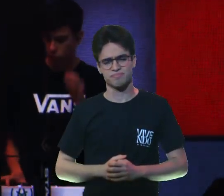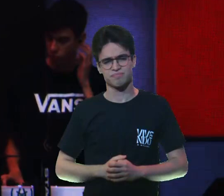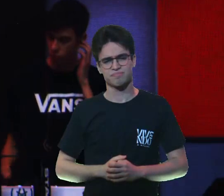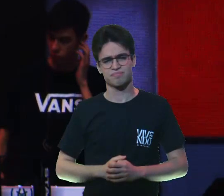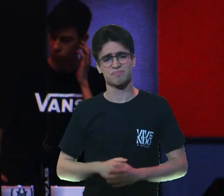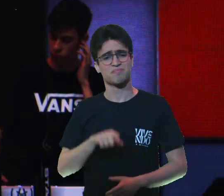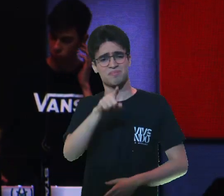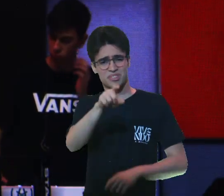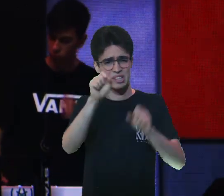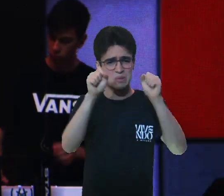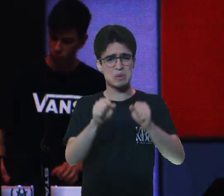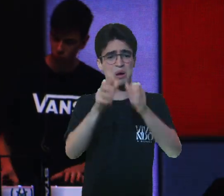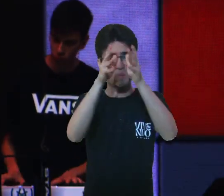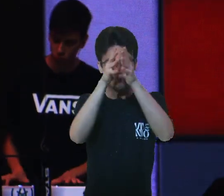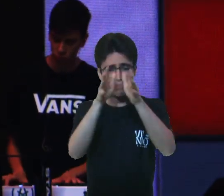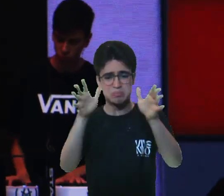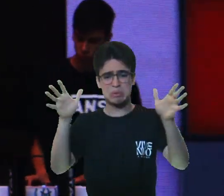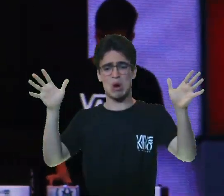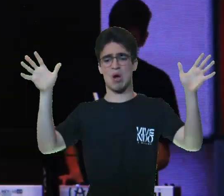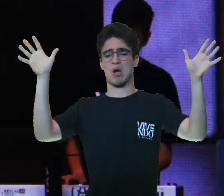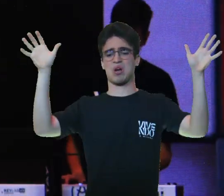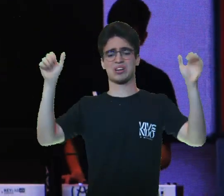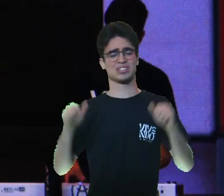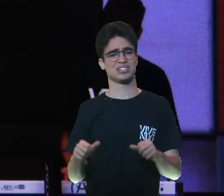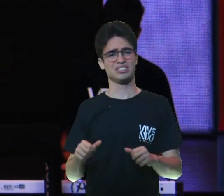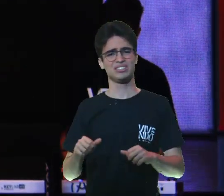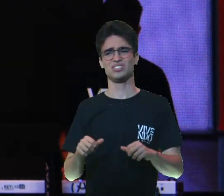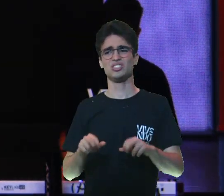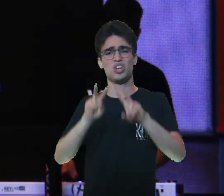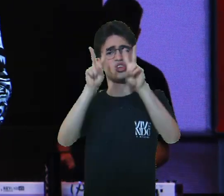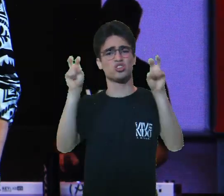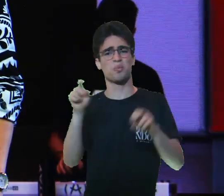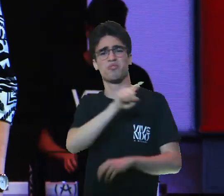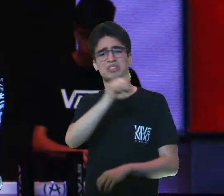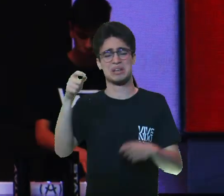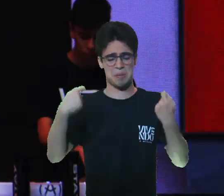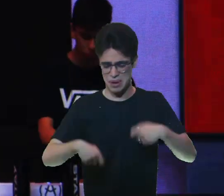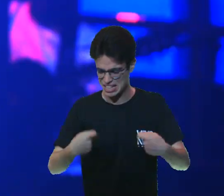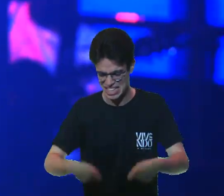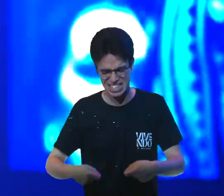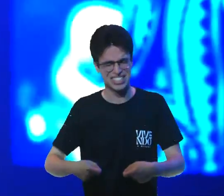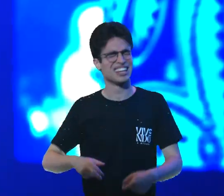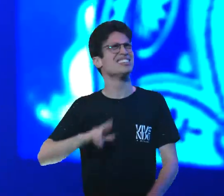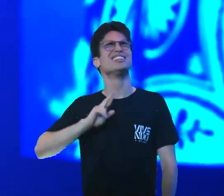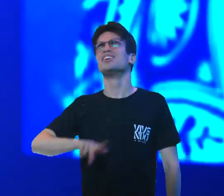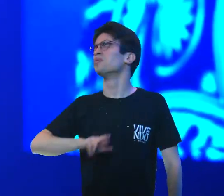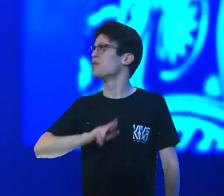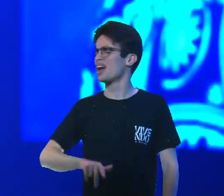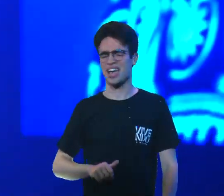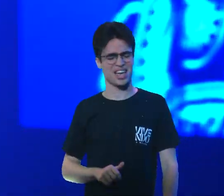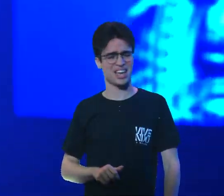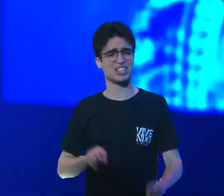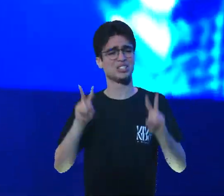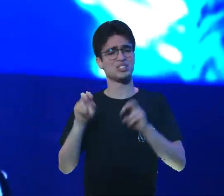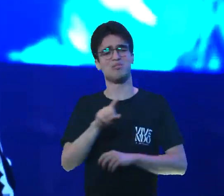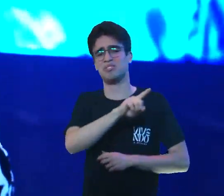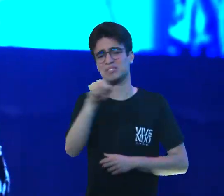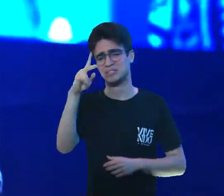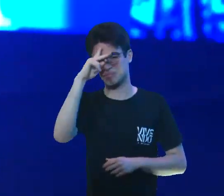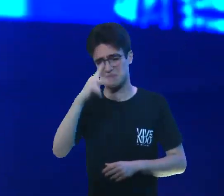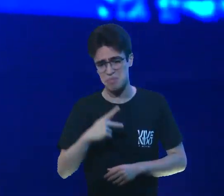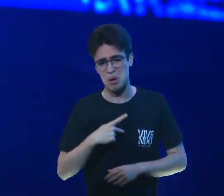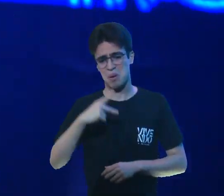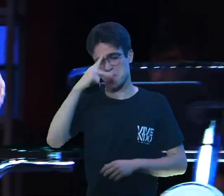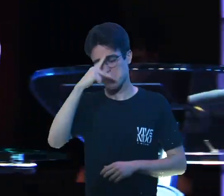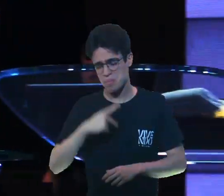Abranja o seu olhar, não é só sobre as suas necessidades, não é só sobre as suas demandas e buscas.